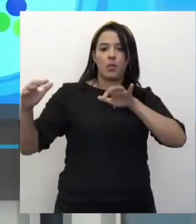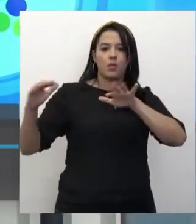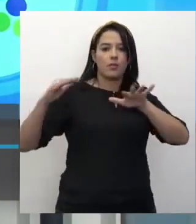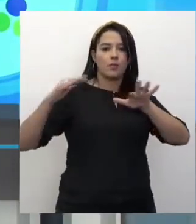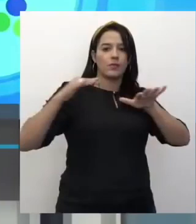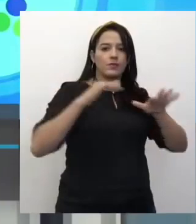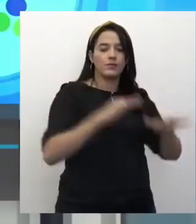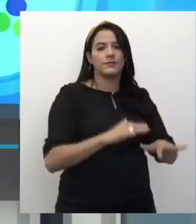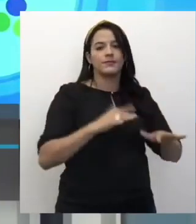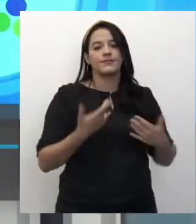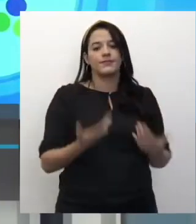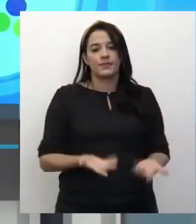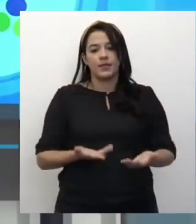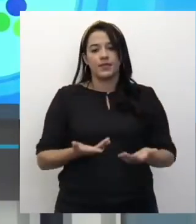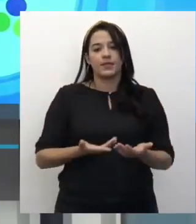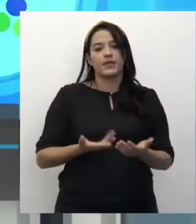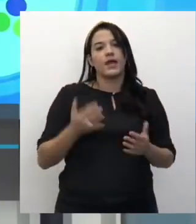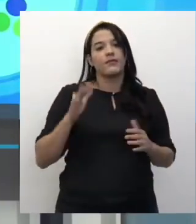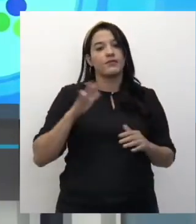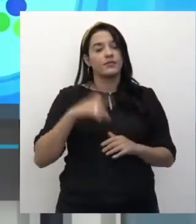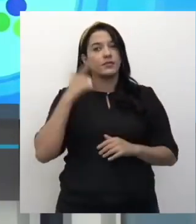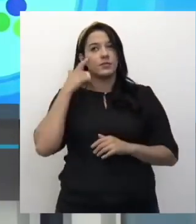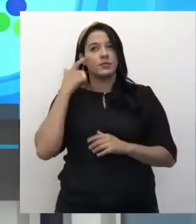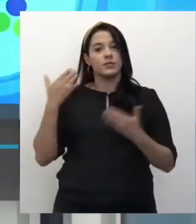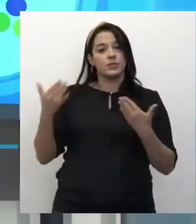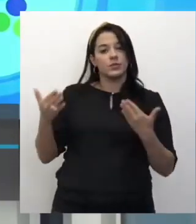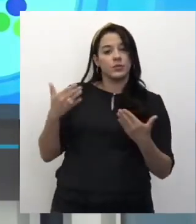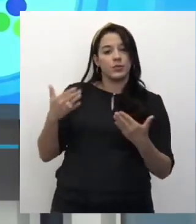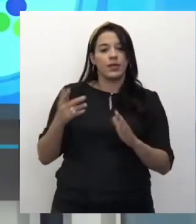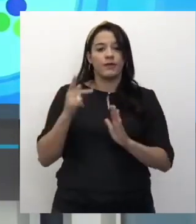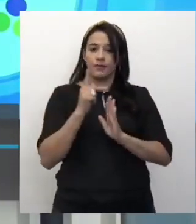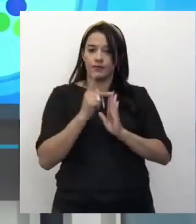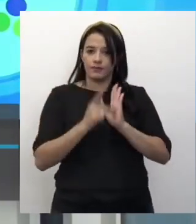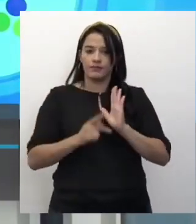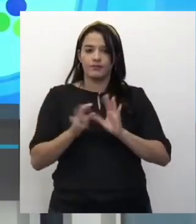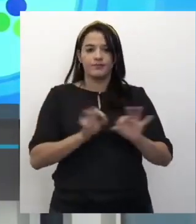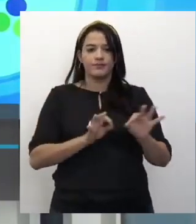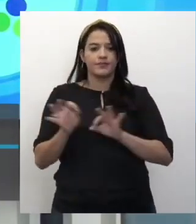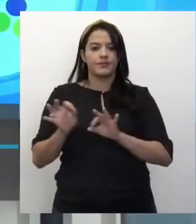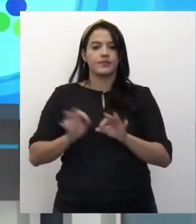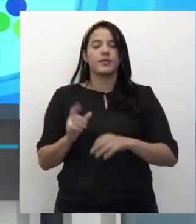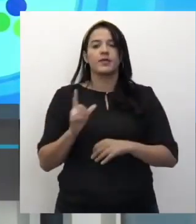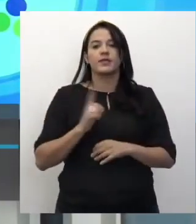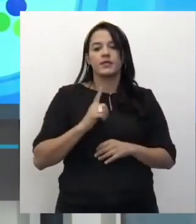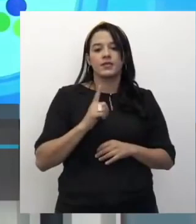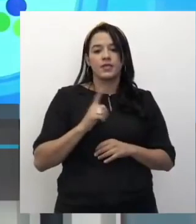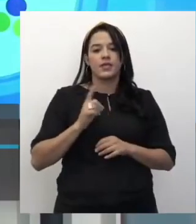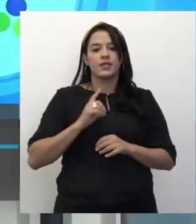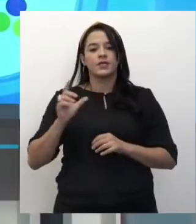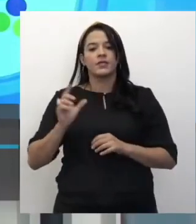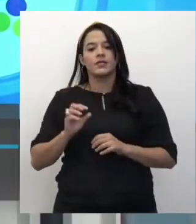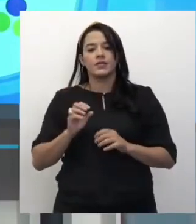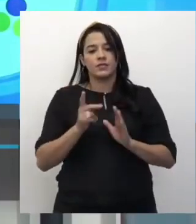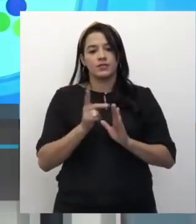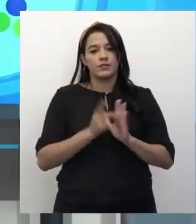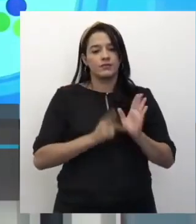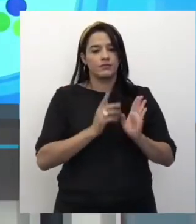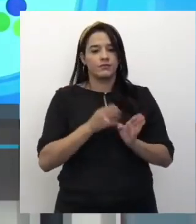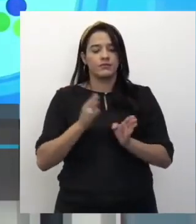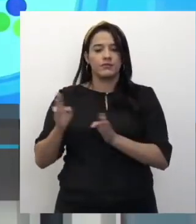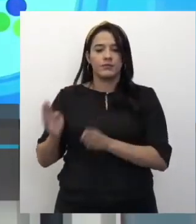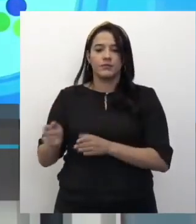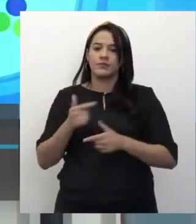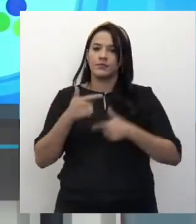Então, ela é planejada, aí você já tem aquela dúvida, ela foi planejada, mas ainda tem, né, resquícios de planejamento, né, mas tem